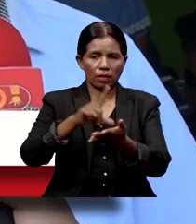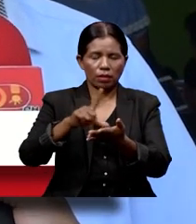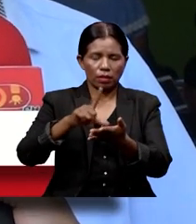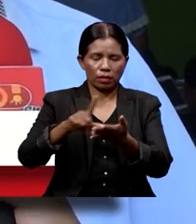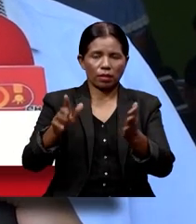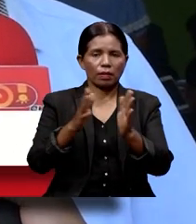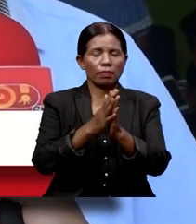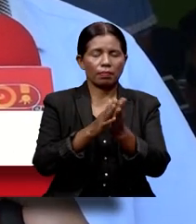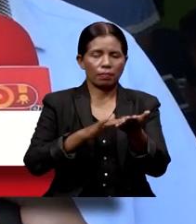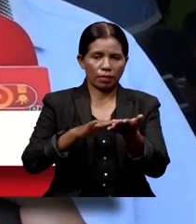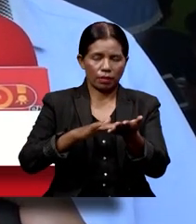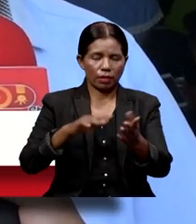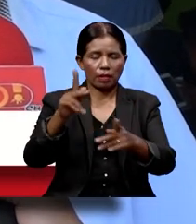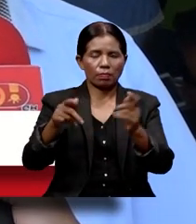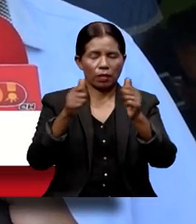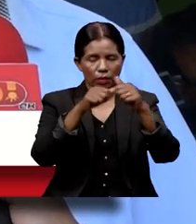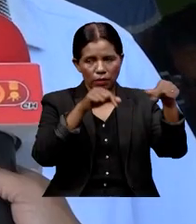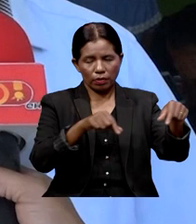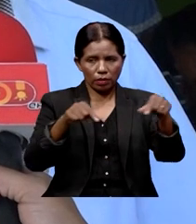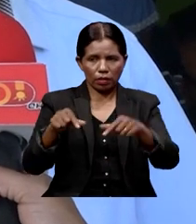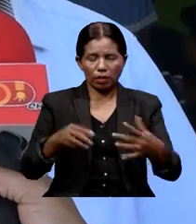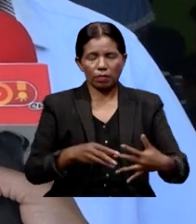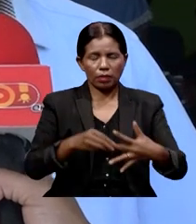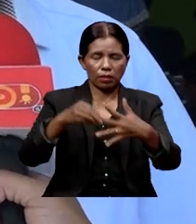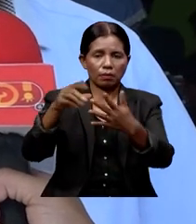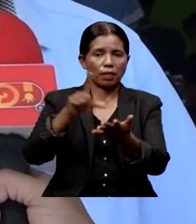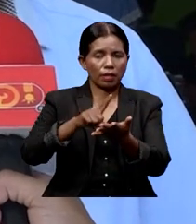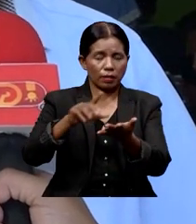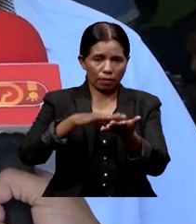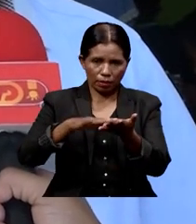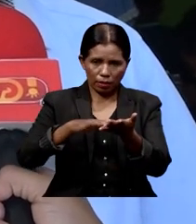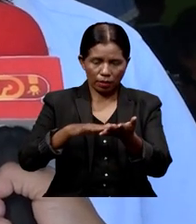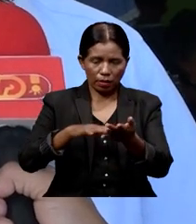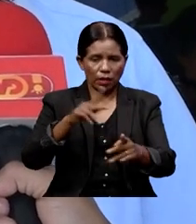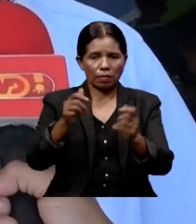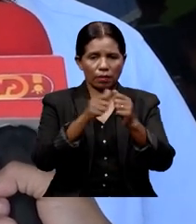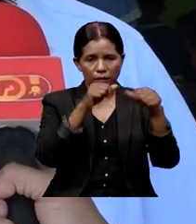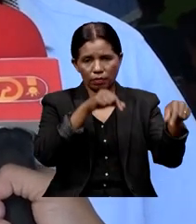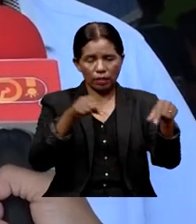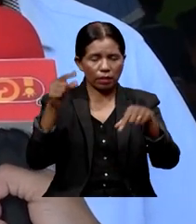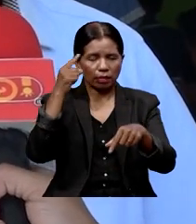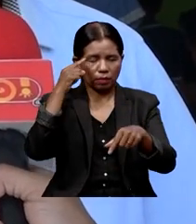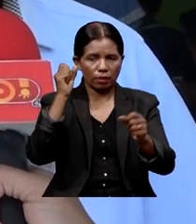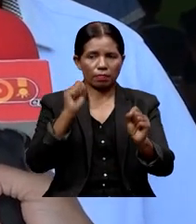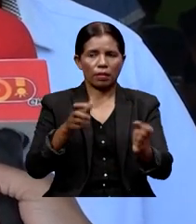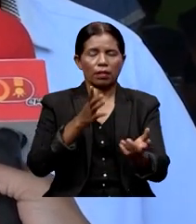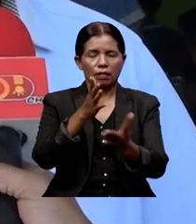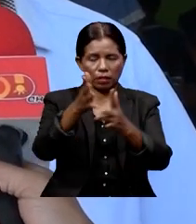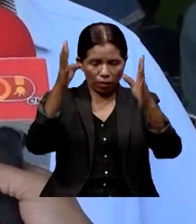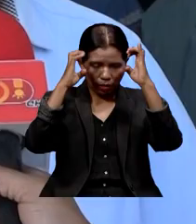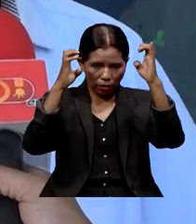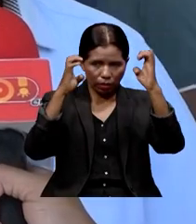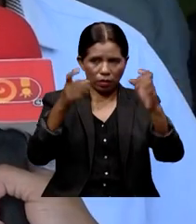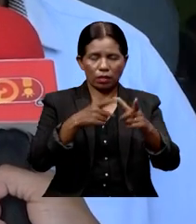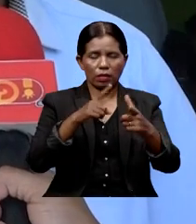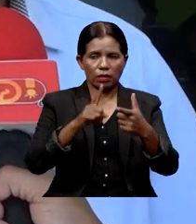ba ema ho deficiência matan. So único letra braille mak bele ema deficiência matan, bele acesso ba educação formal,